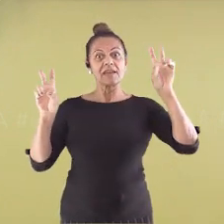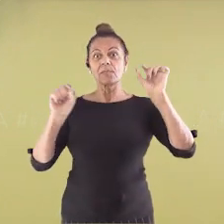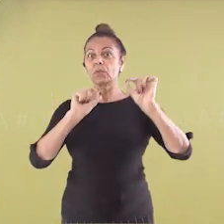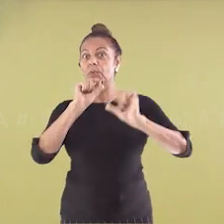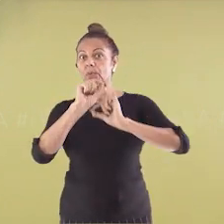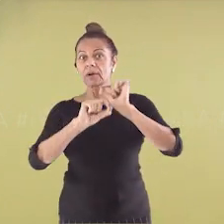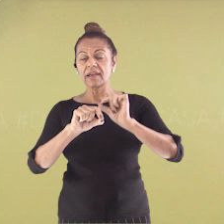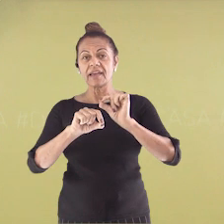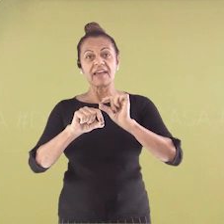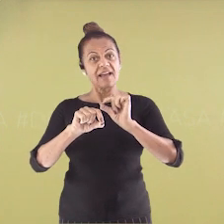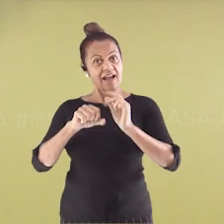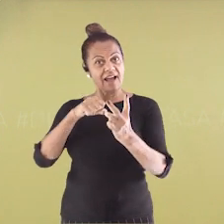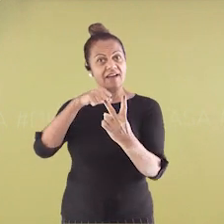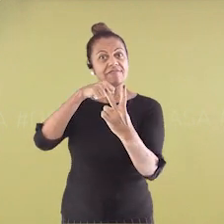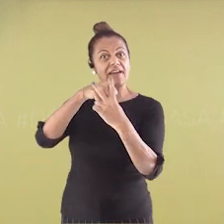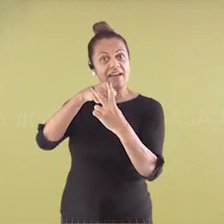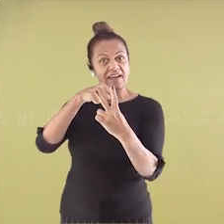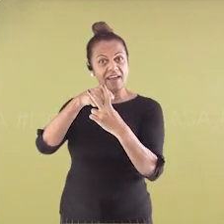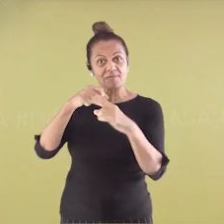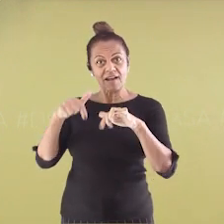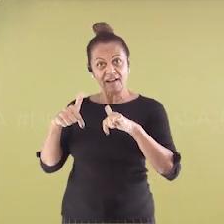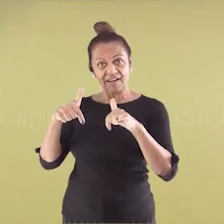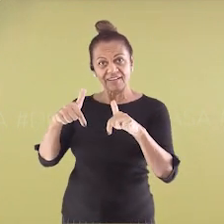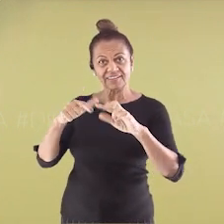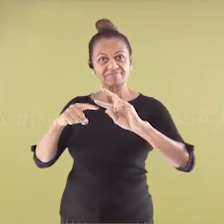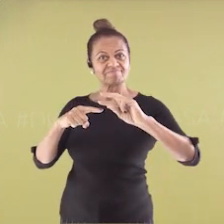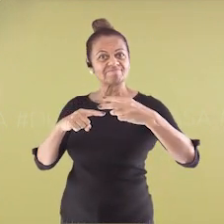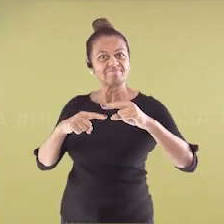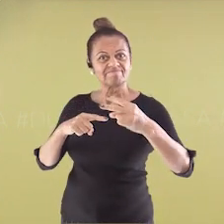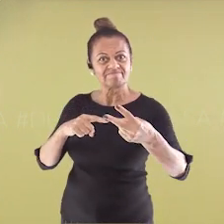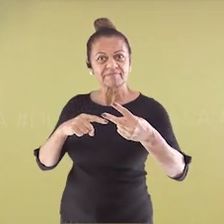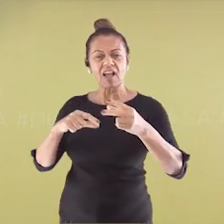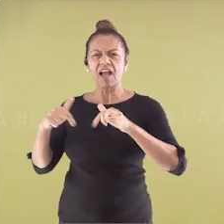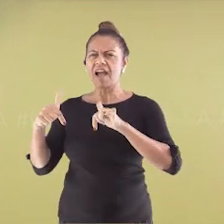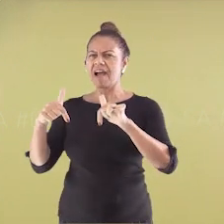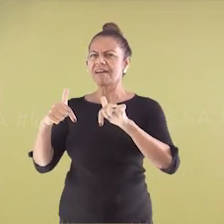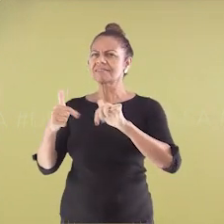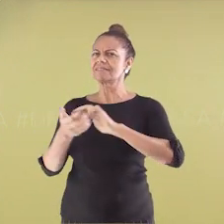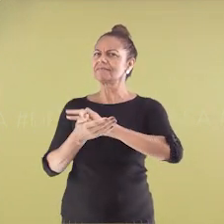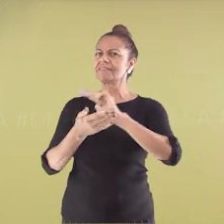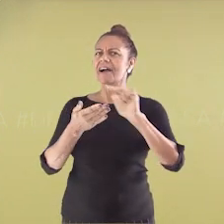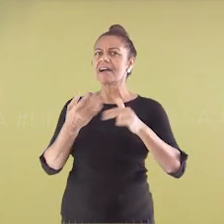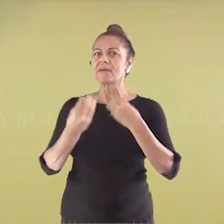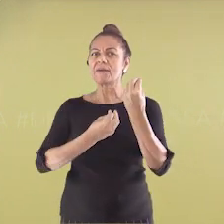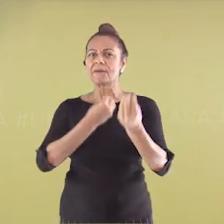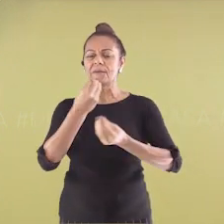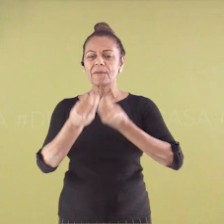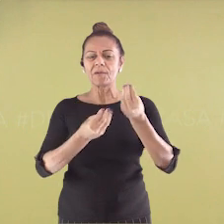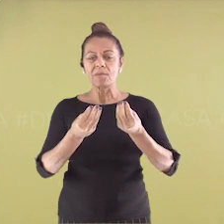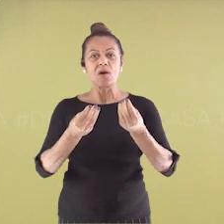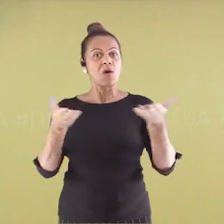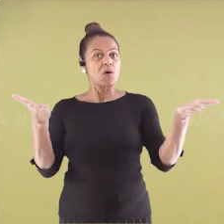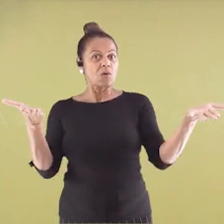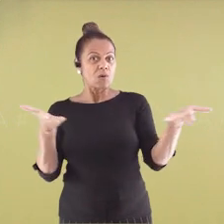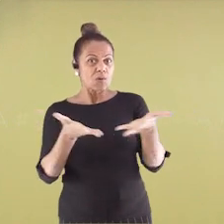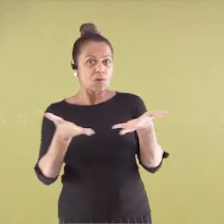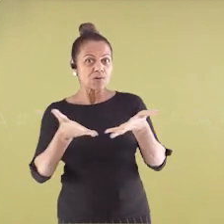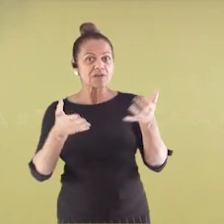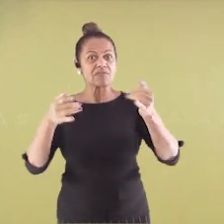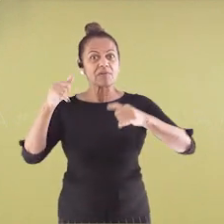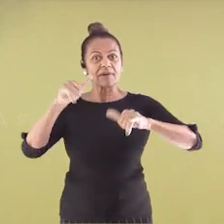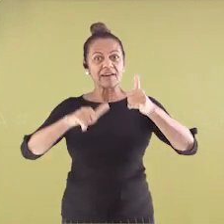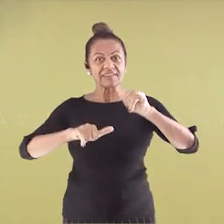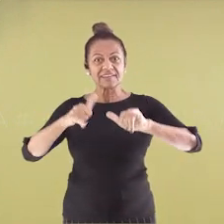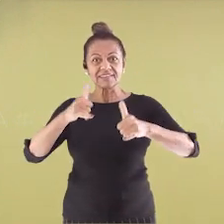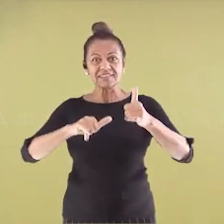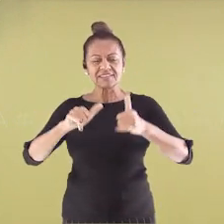Reação, as vozes verbais. Hoje, iremos entender melhor o que são as vozes verbais, analisando suas funções em